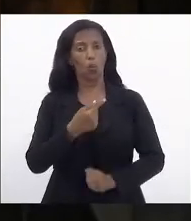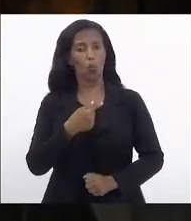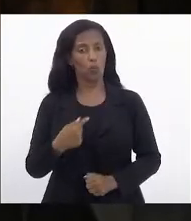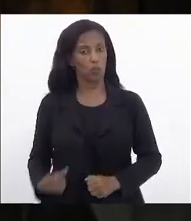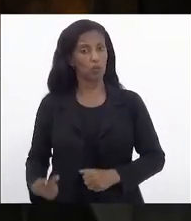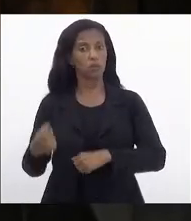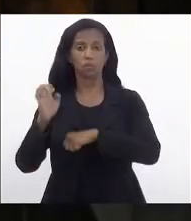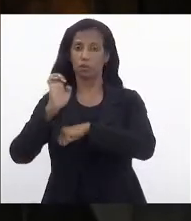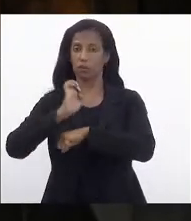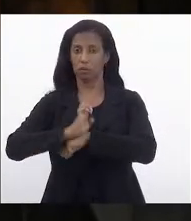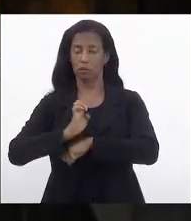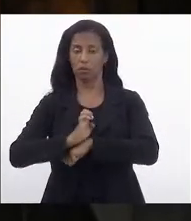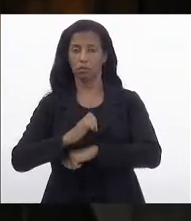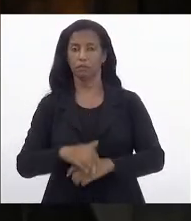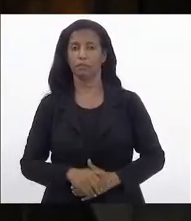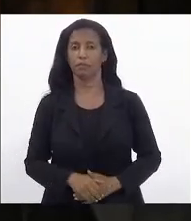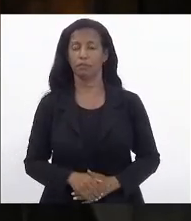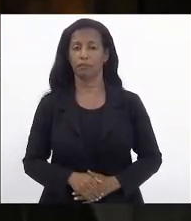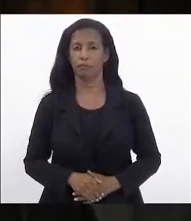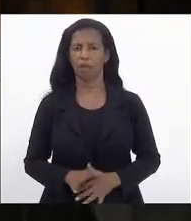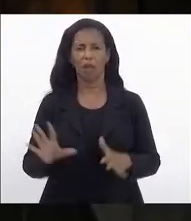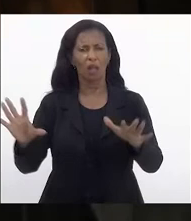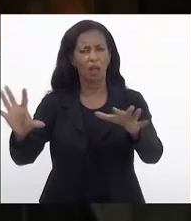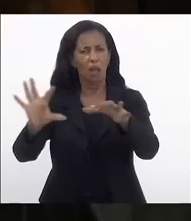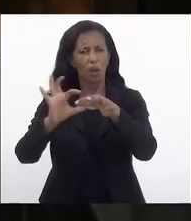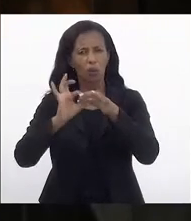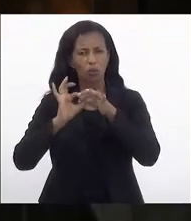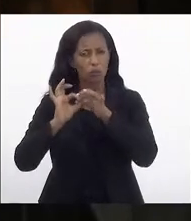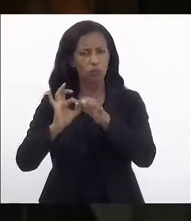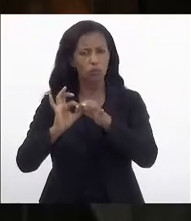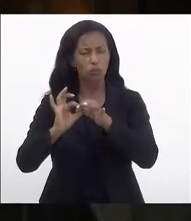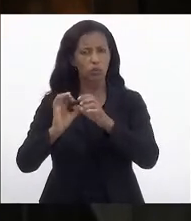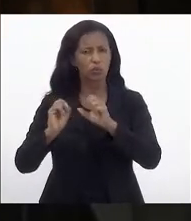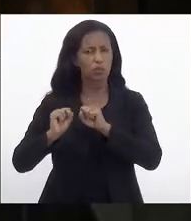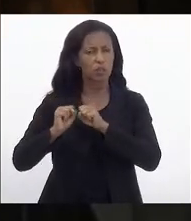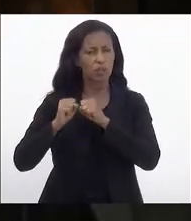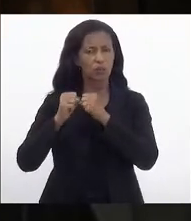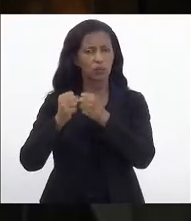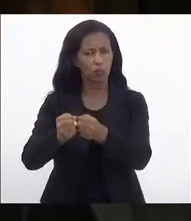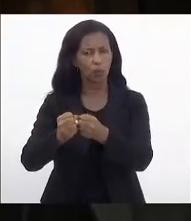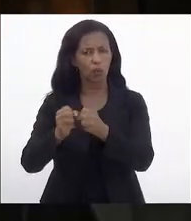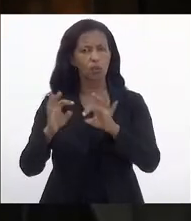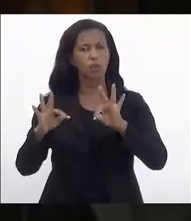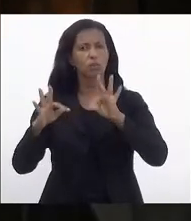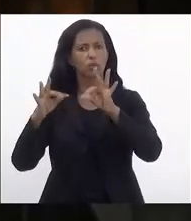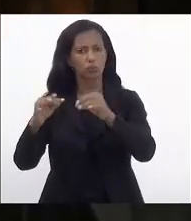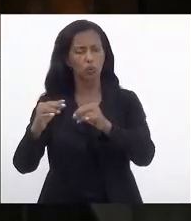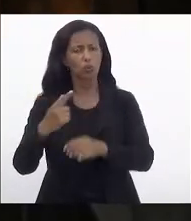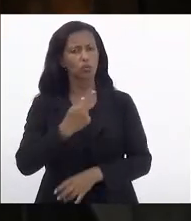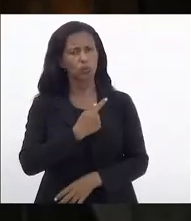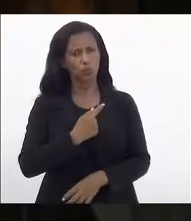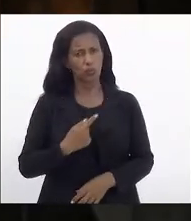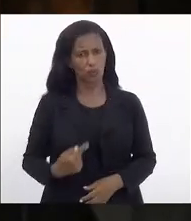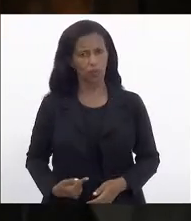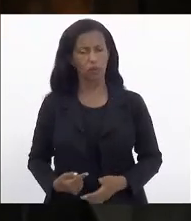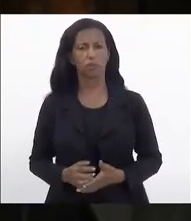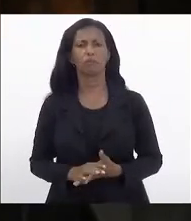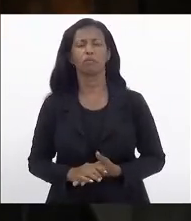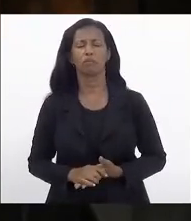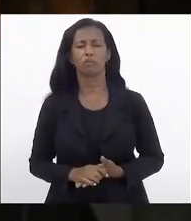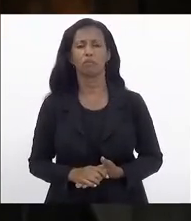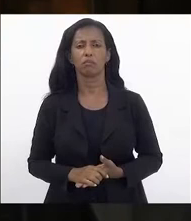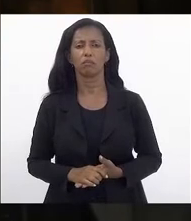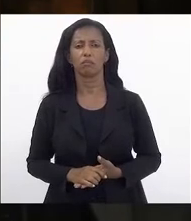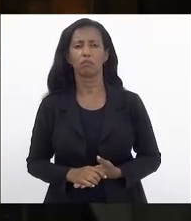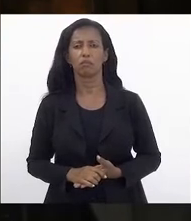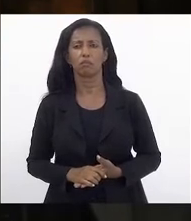estado a unir força com todos os outros governadores e